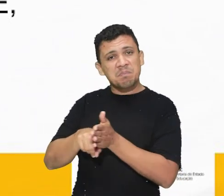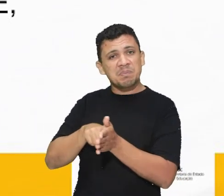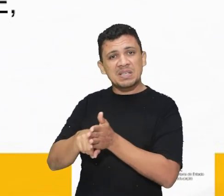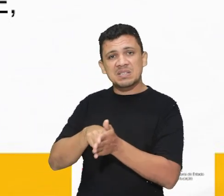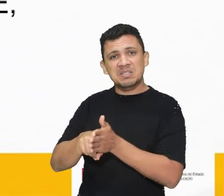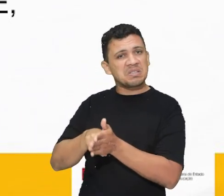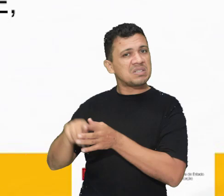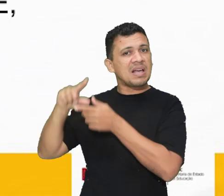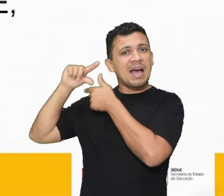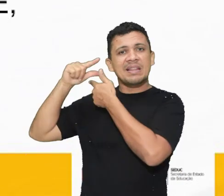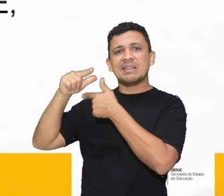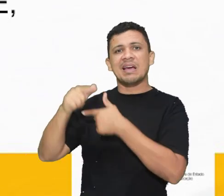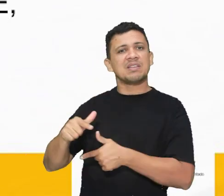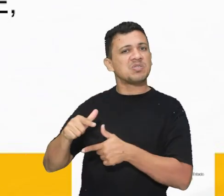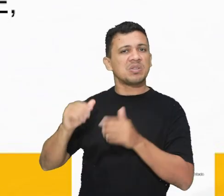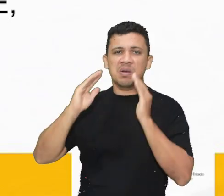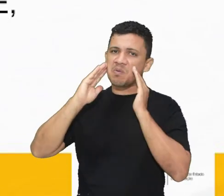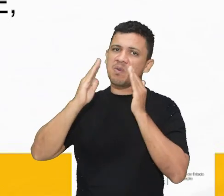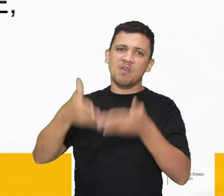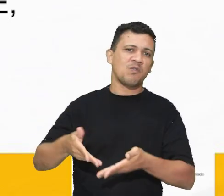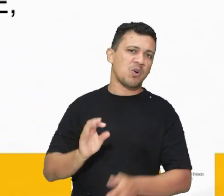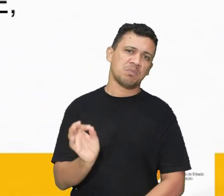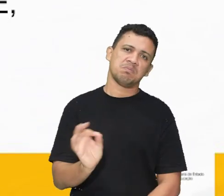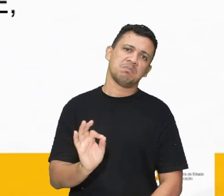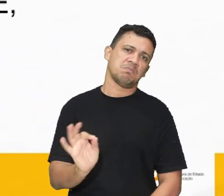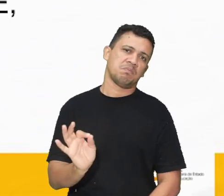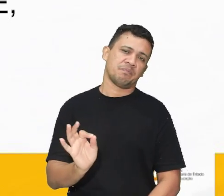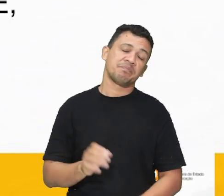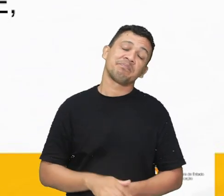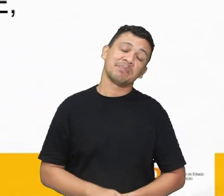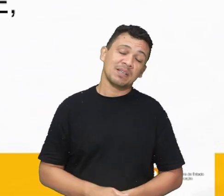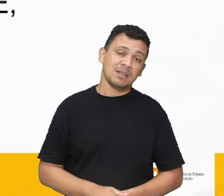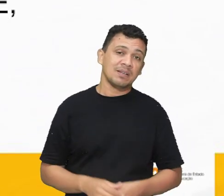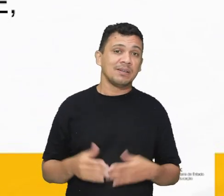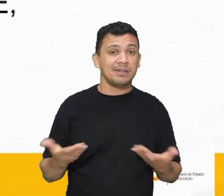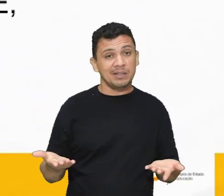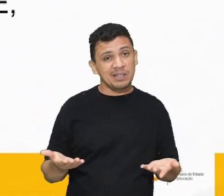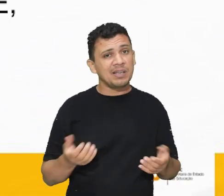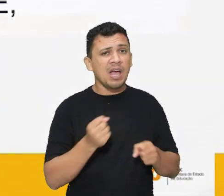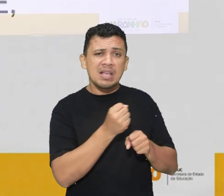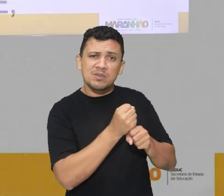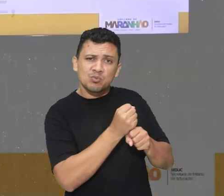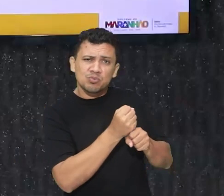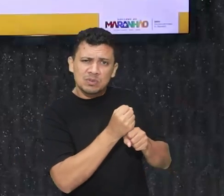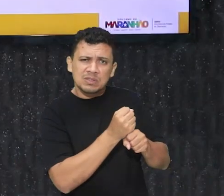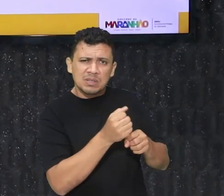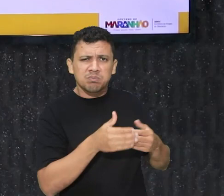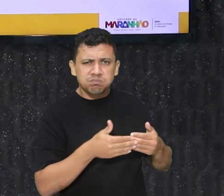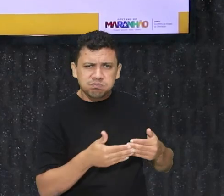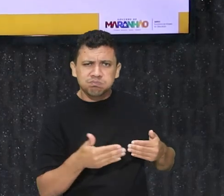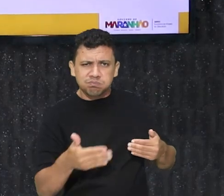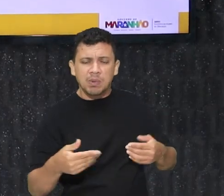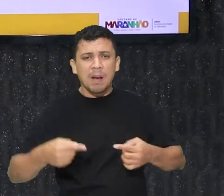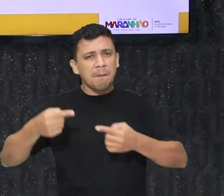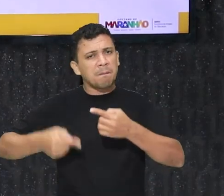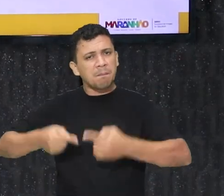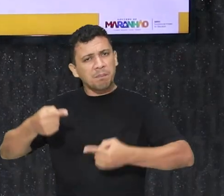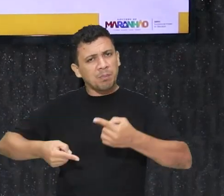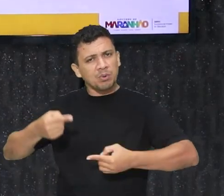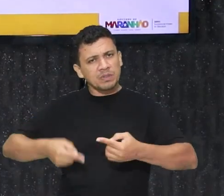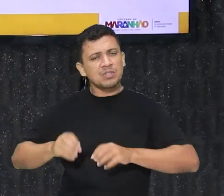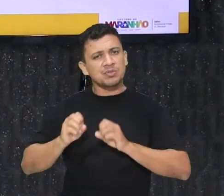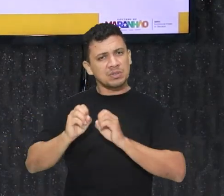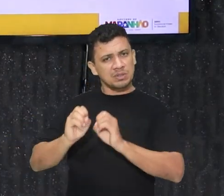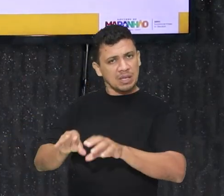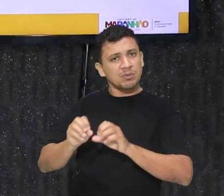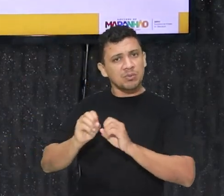tradicionais não levam em conta, tá bom? E de um tempo para cá, políticas educacionais têm tomado a